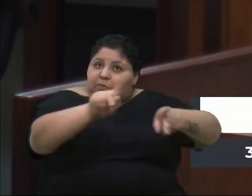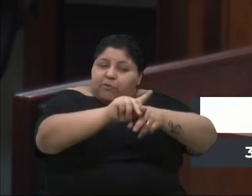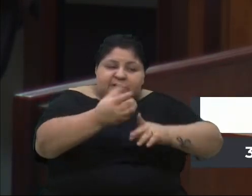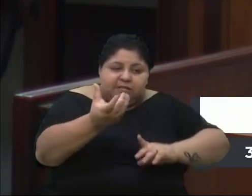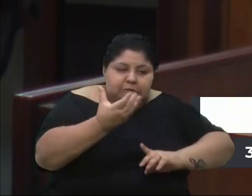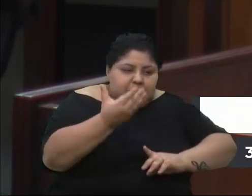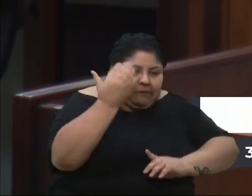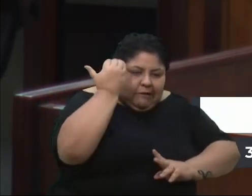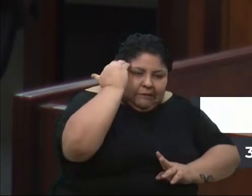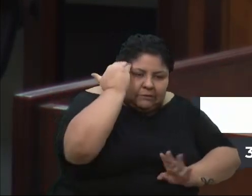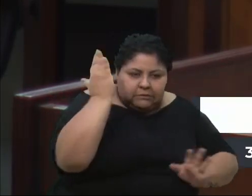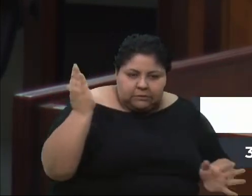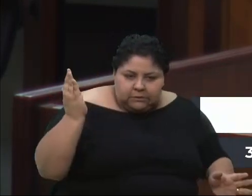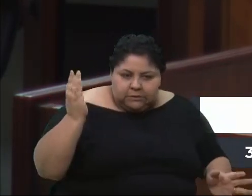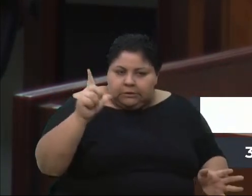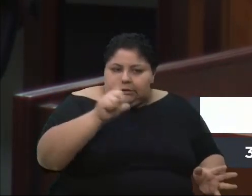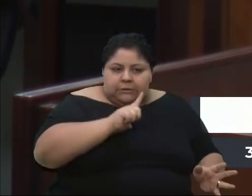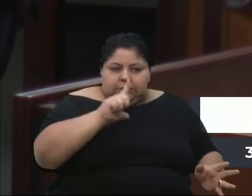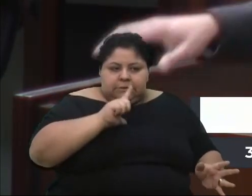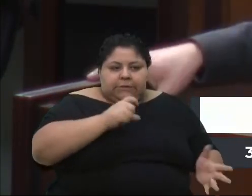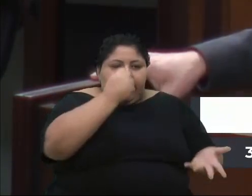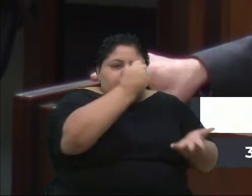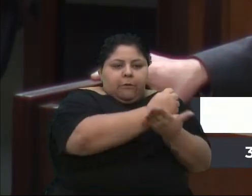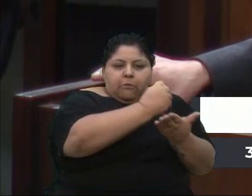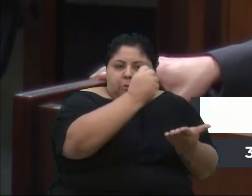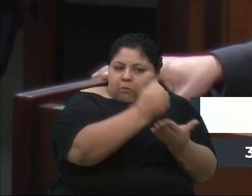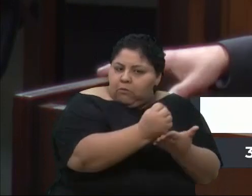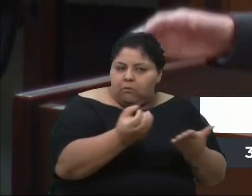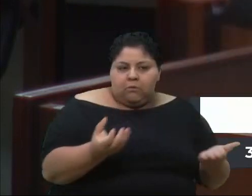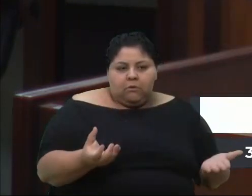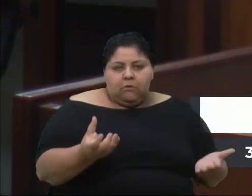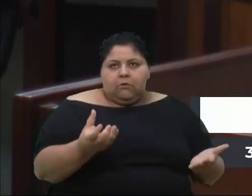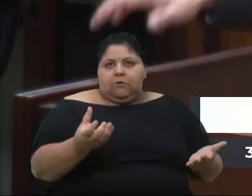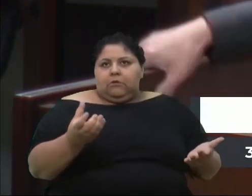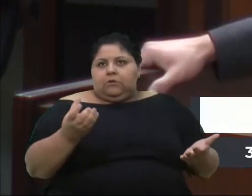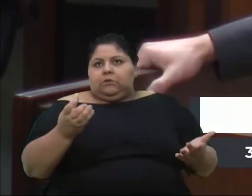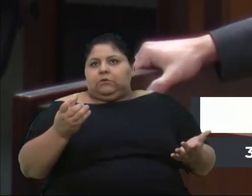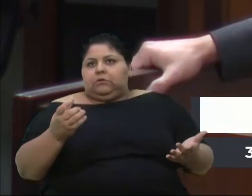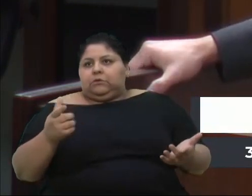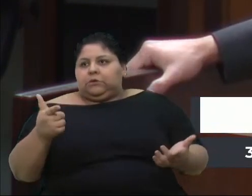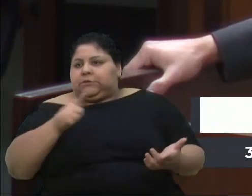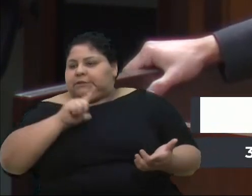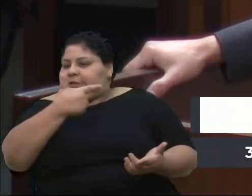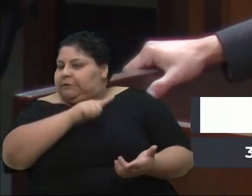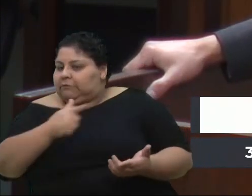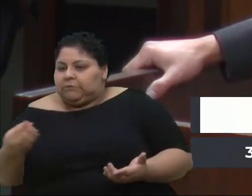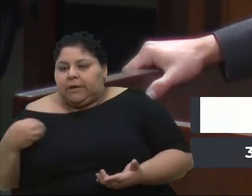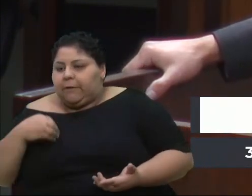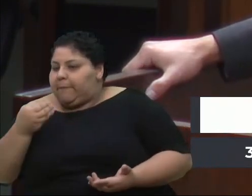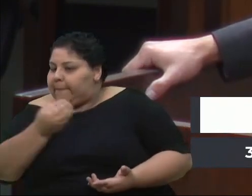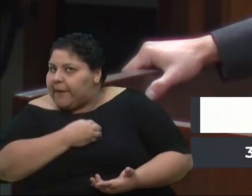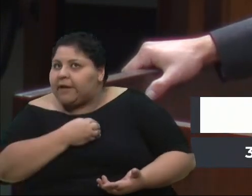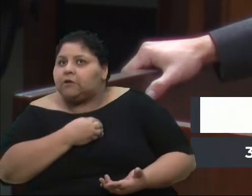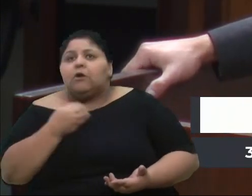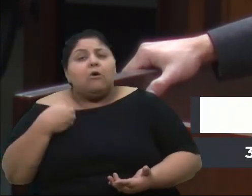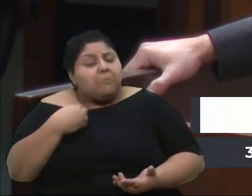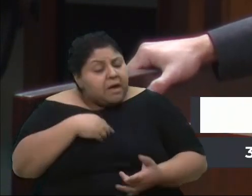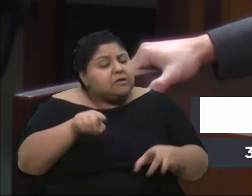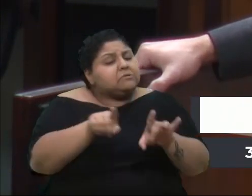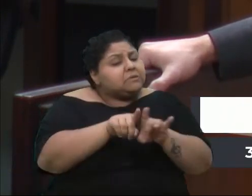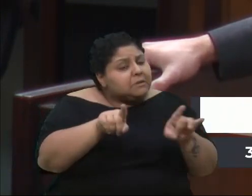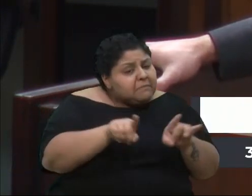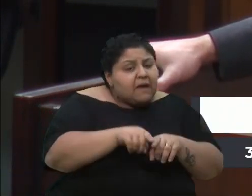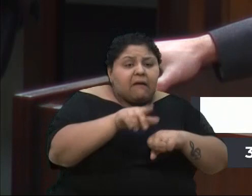saber se tem concurso, se não tem médico lá na UBS. O médico também fica doente, ele é um ser